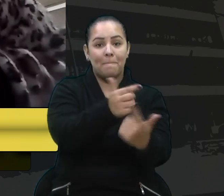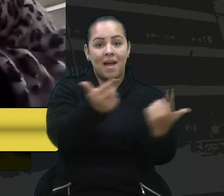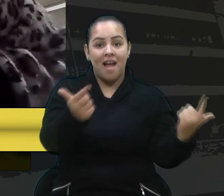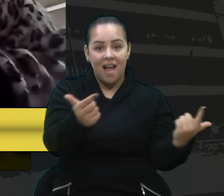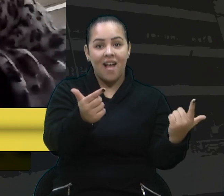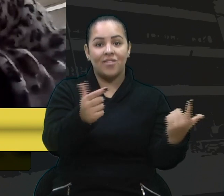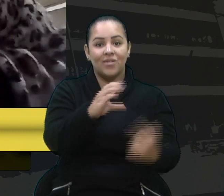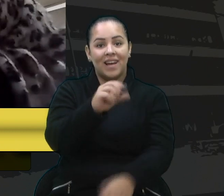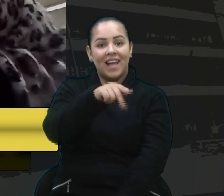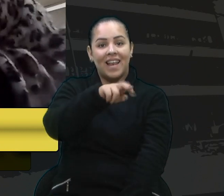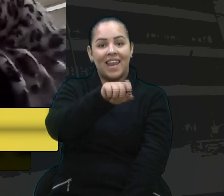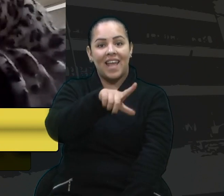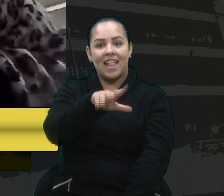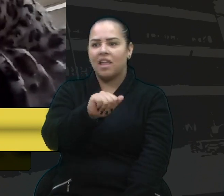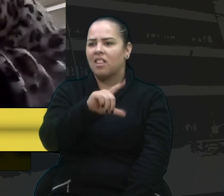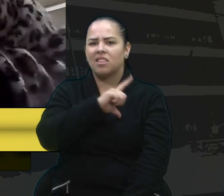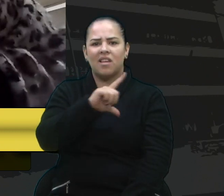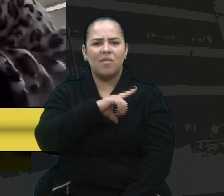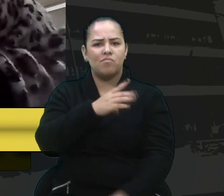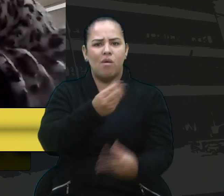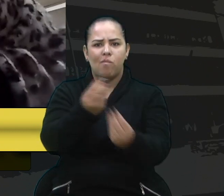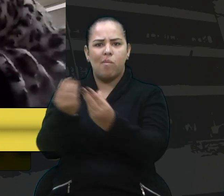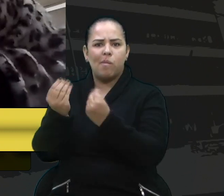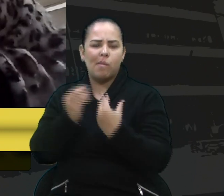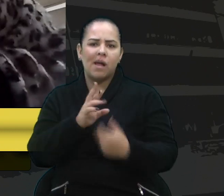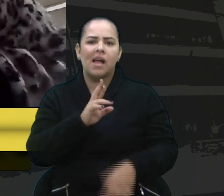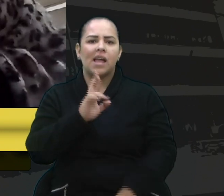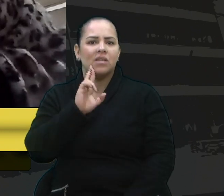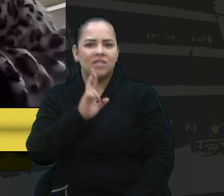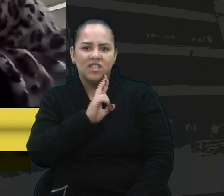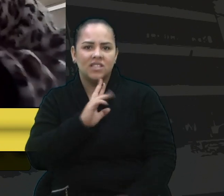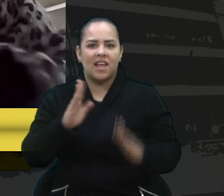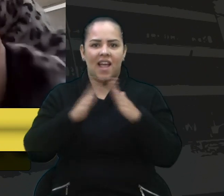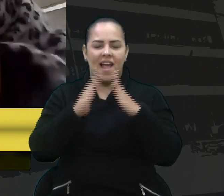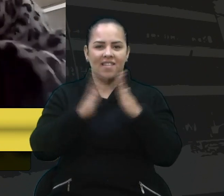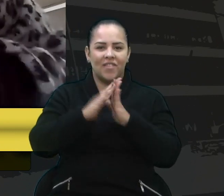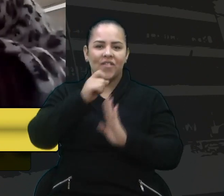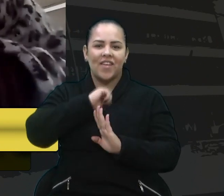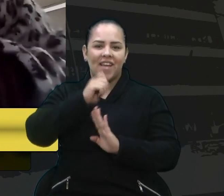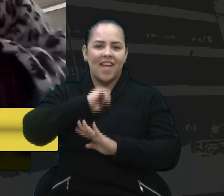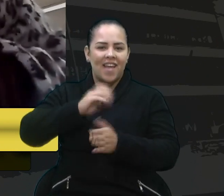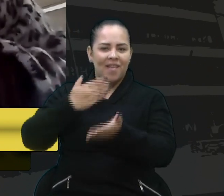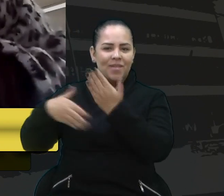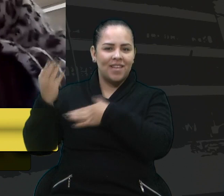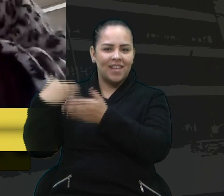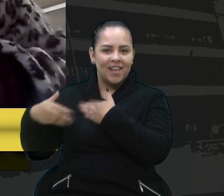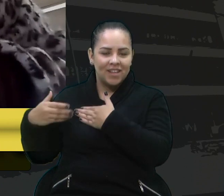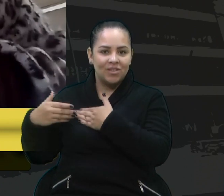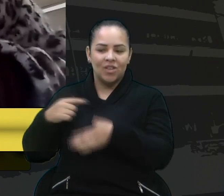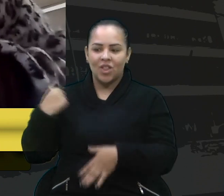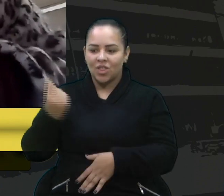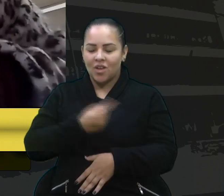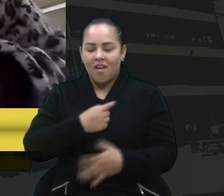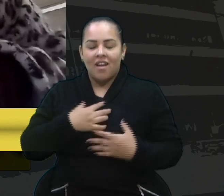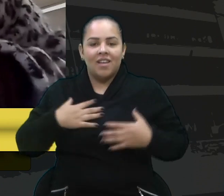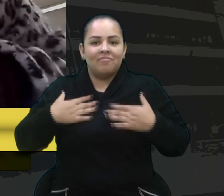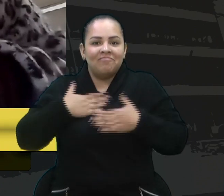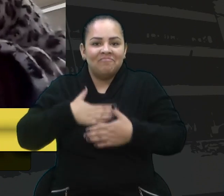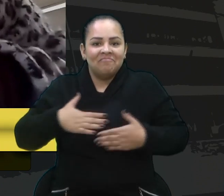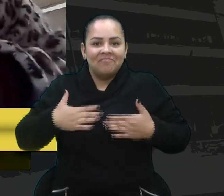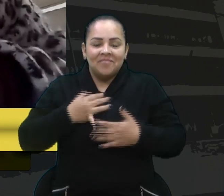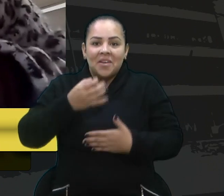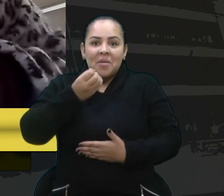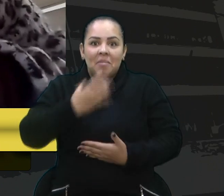restaurantes nessas casas antigas, né? E como a gente fica feliz, se sente bem, então vamos recuperar,